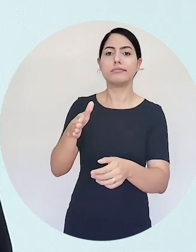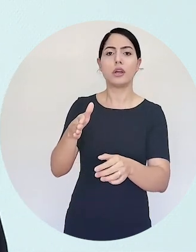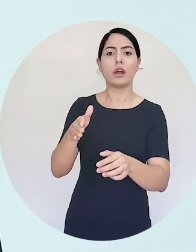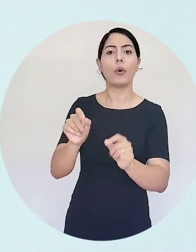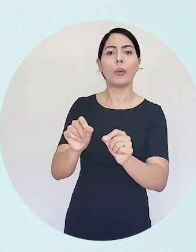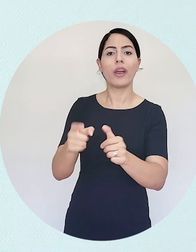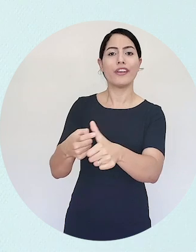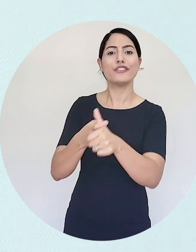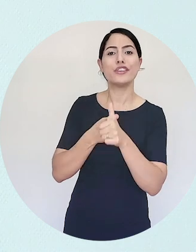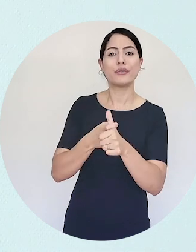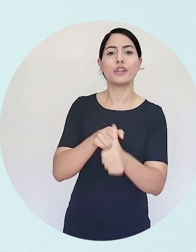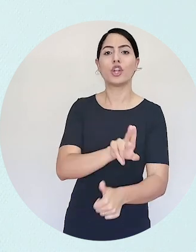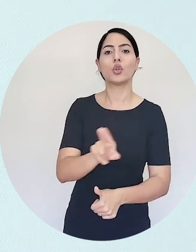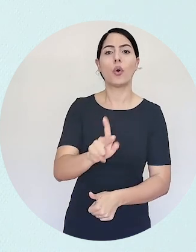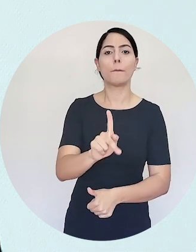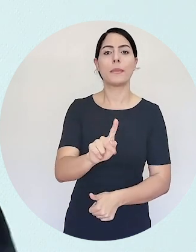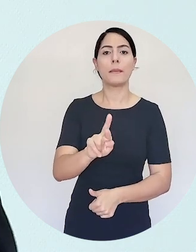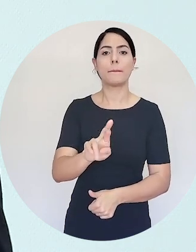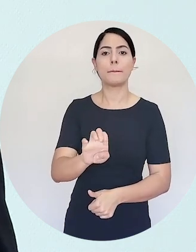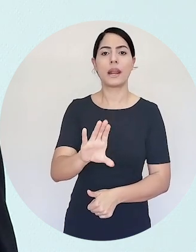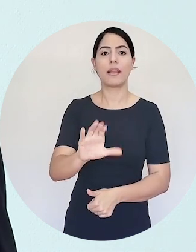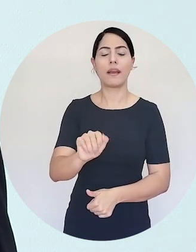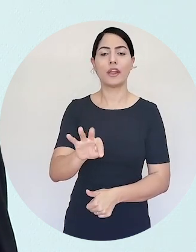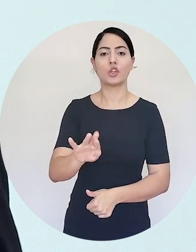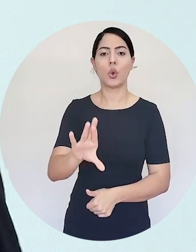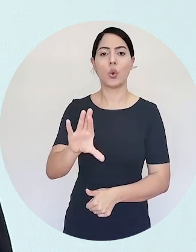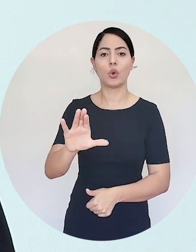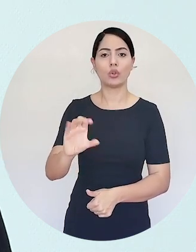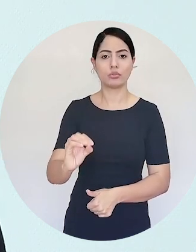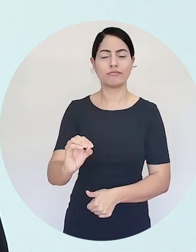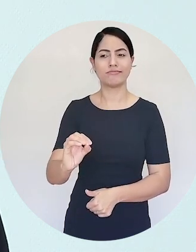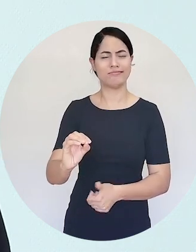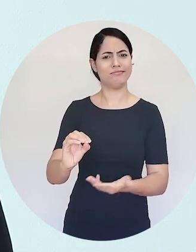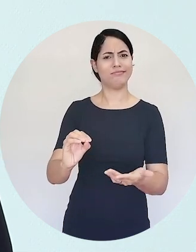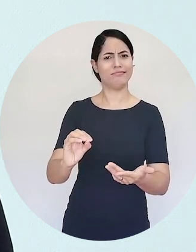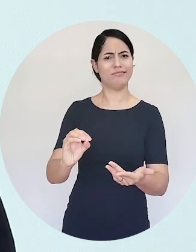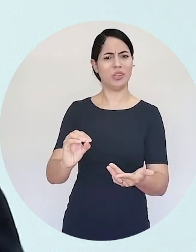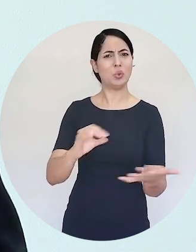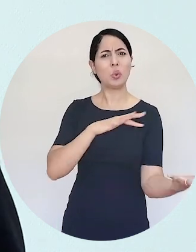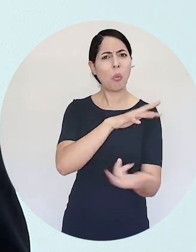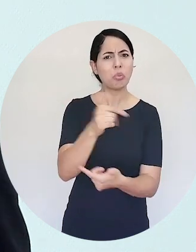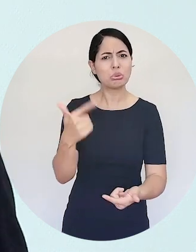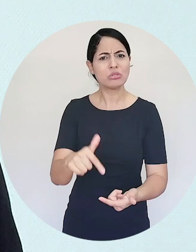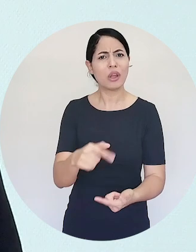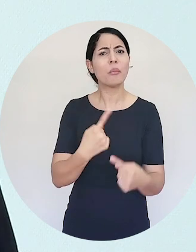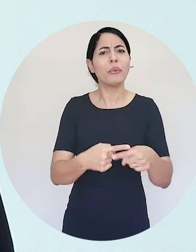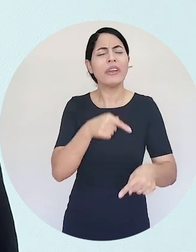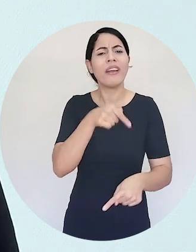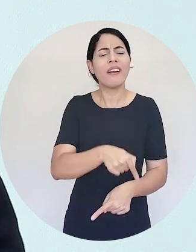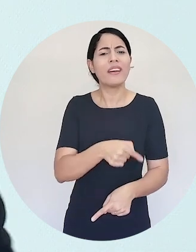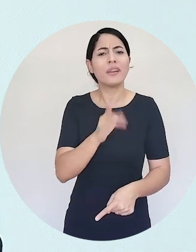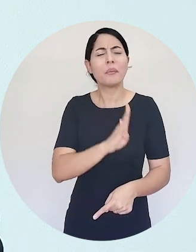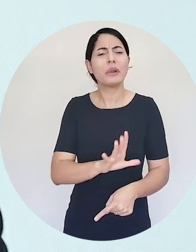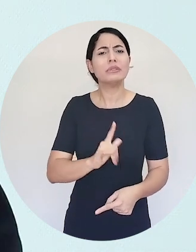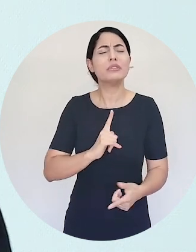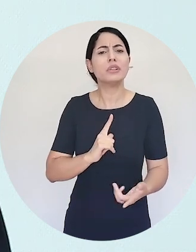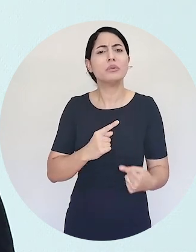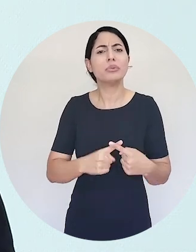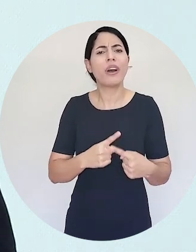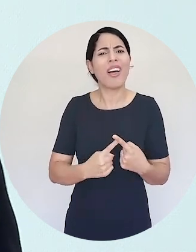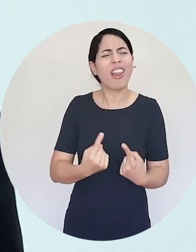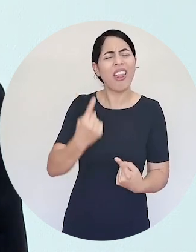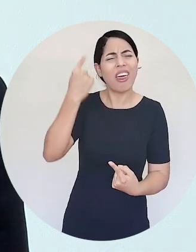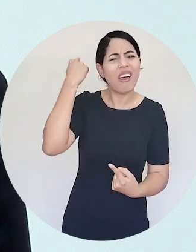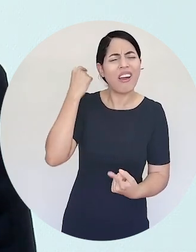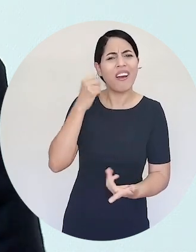sua dívida como precatório. Isso não existe em lugar nenhum do mundo. Isso é medieval. E aí o que quer se fazer